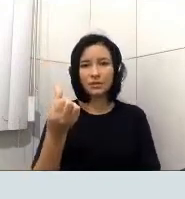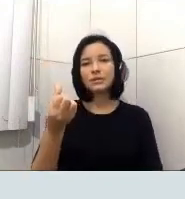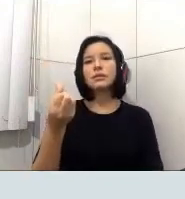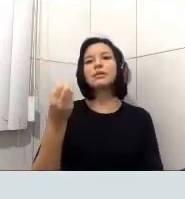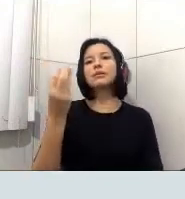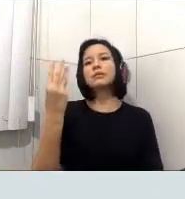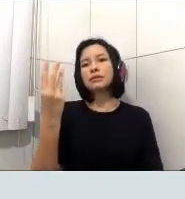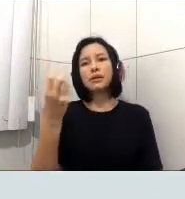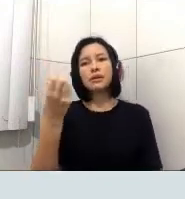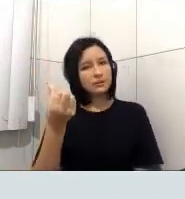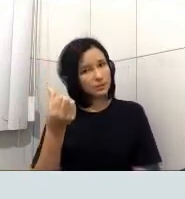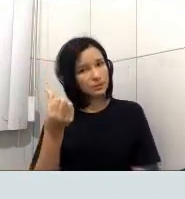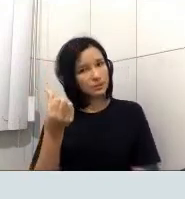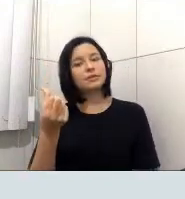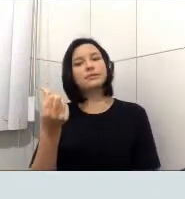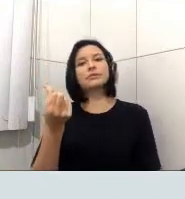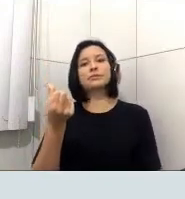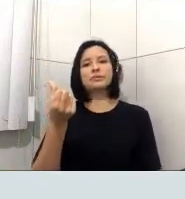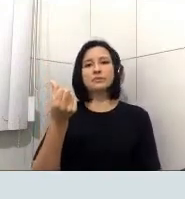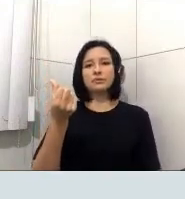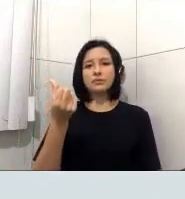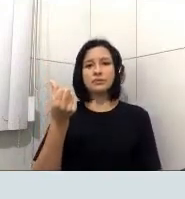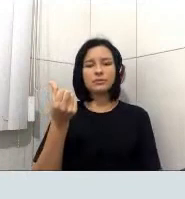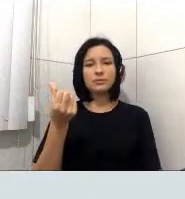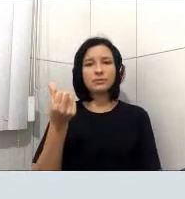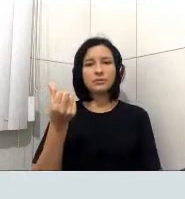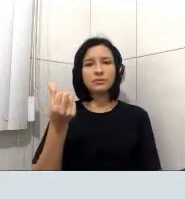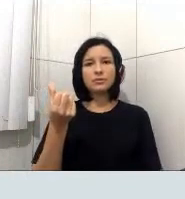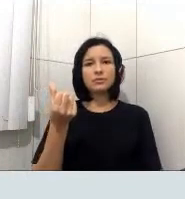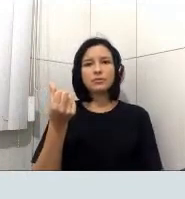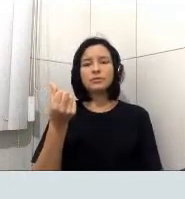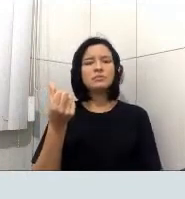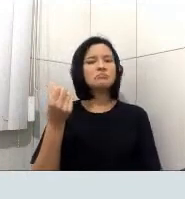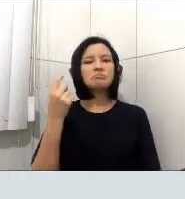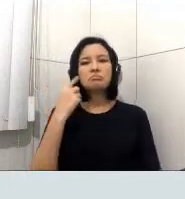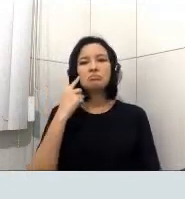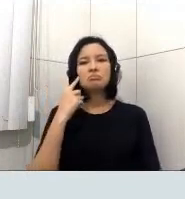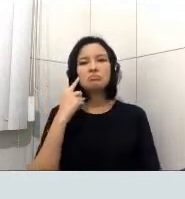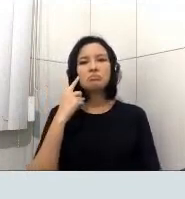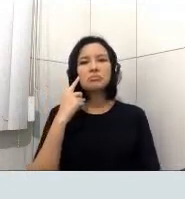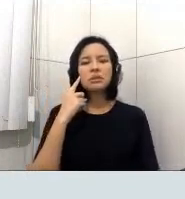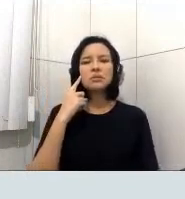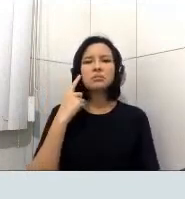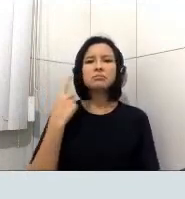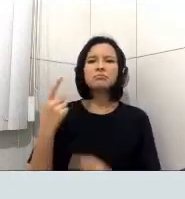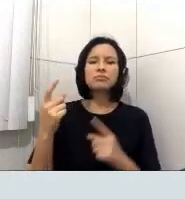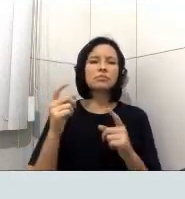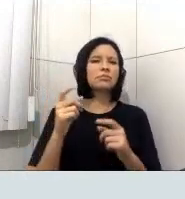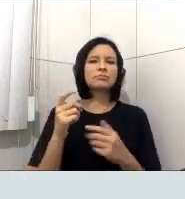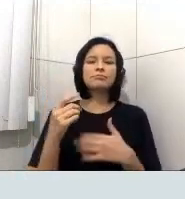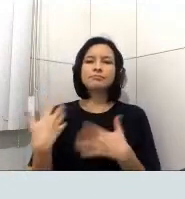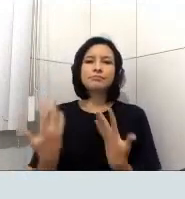36, não sei por que ficou distorcido, mas tudo bem.